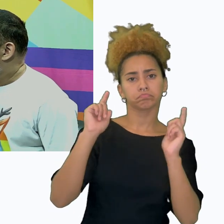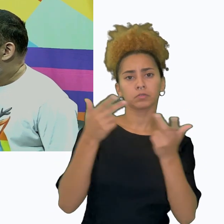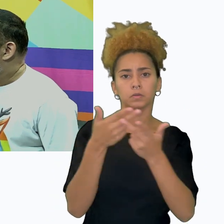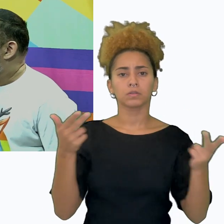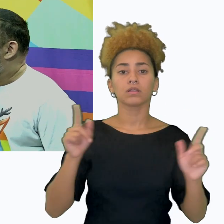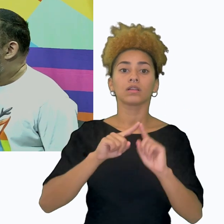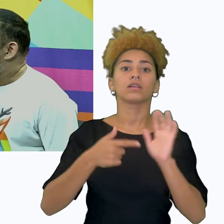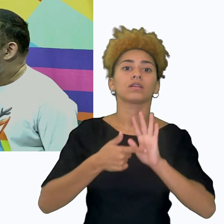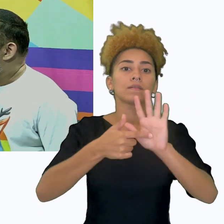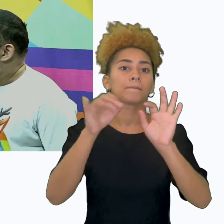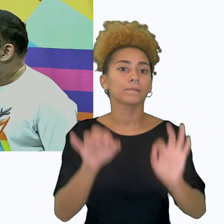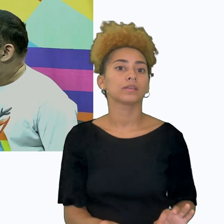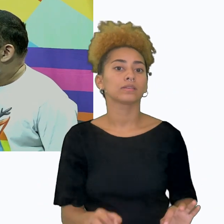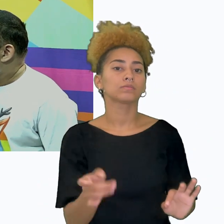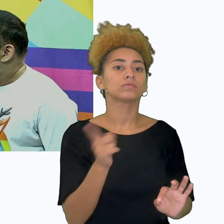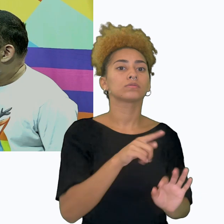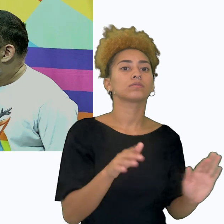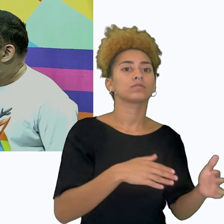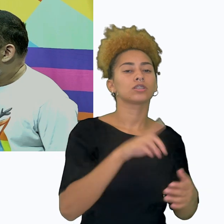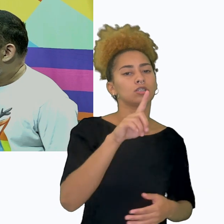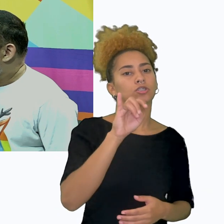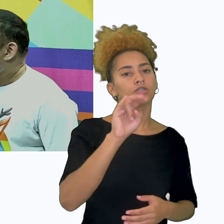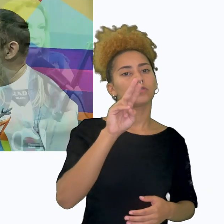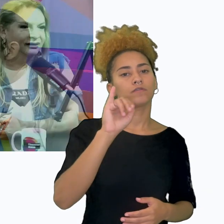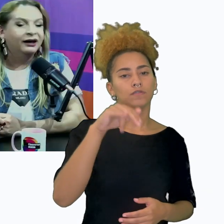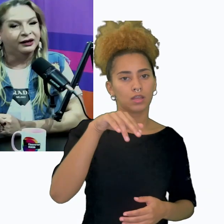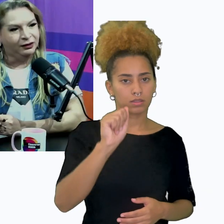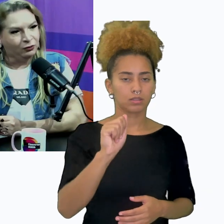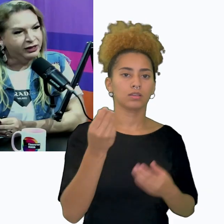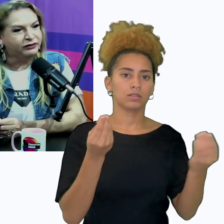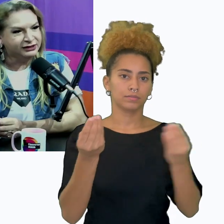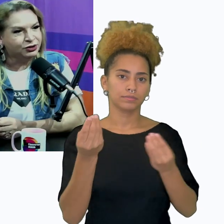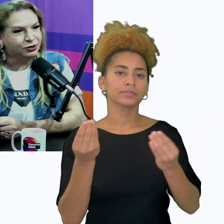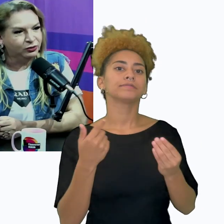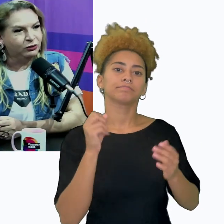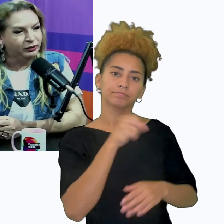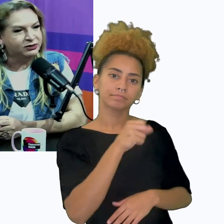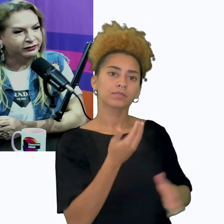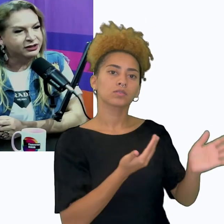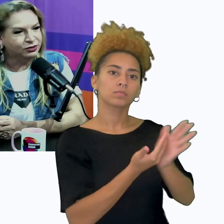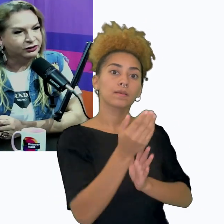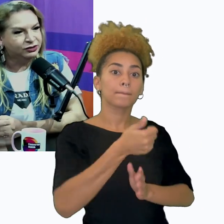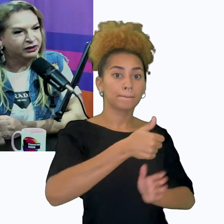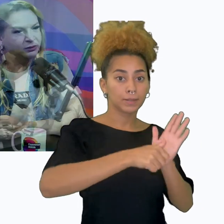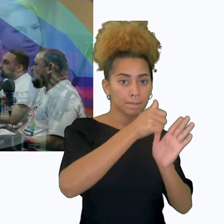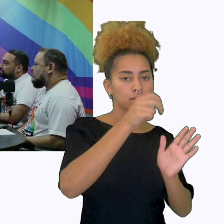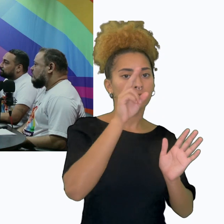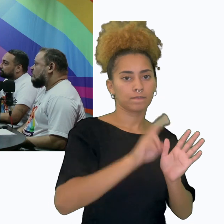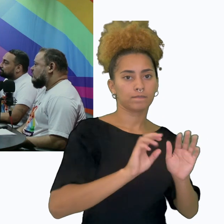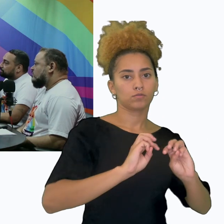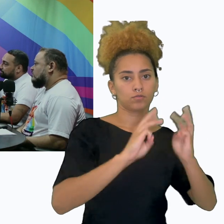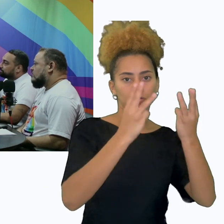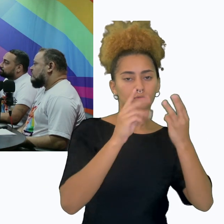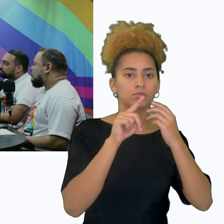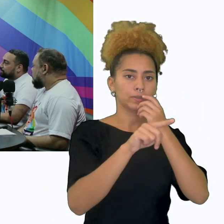tal, mas em apresentação mesmo foi na Divine. Eu Ou começo a antes fazer da show, Divine- Eu começo a fazer show. o primeiro show foi na Divine,